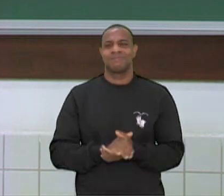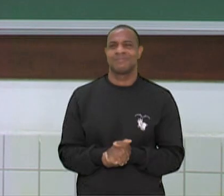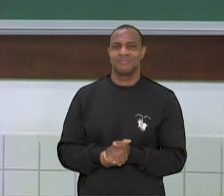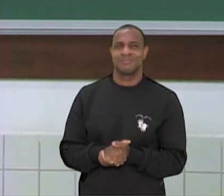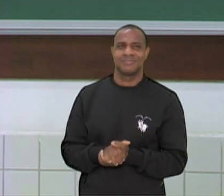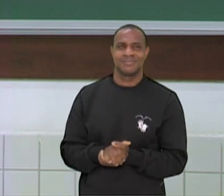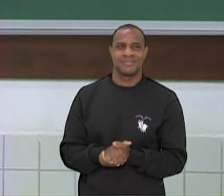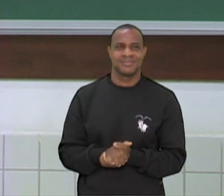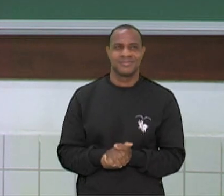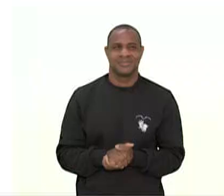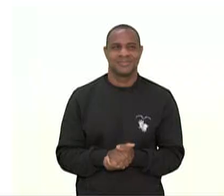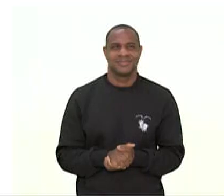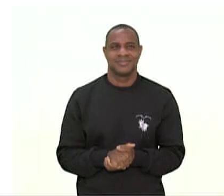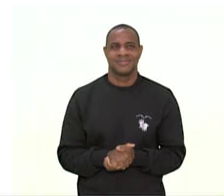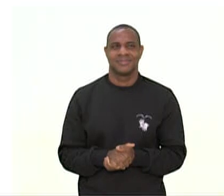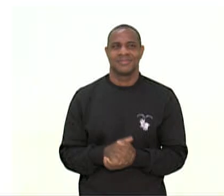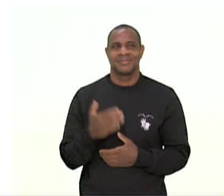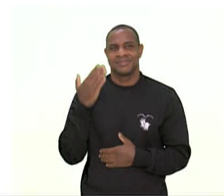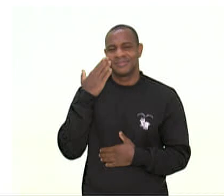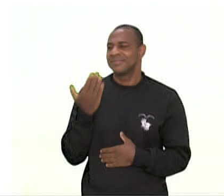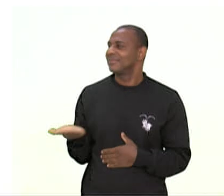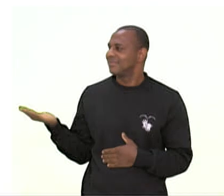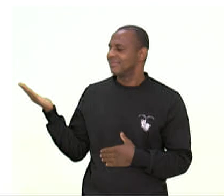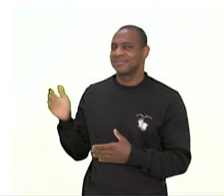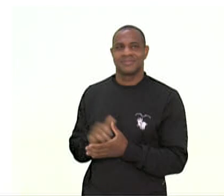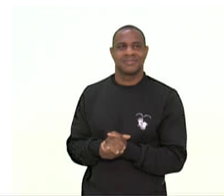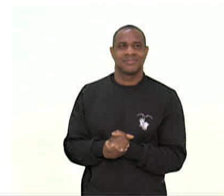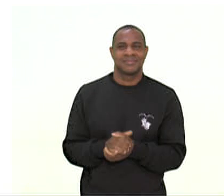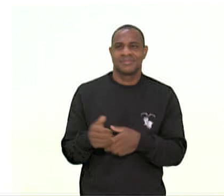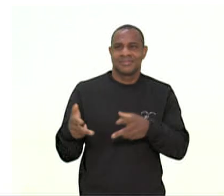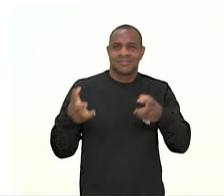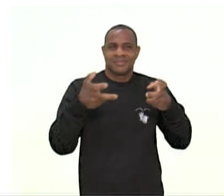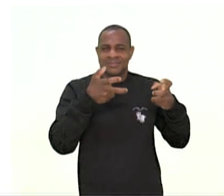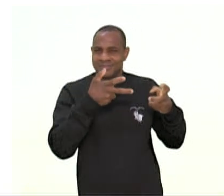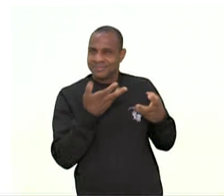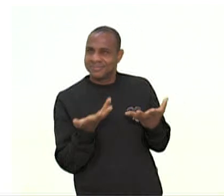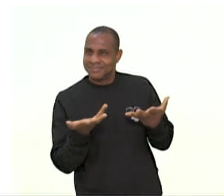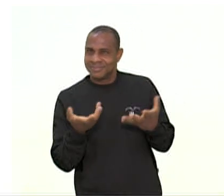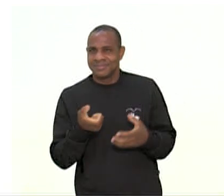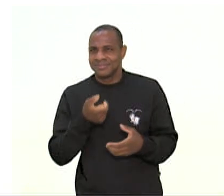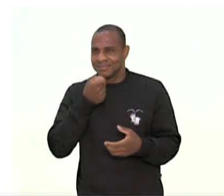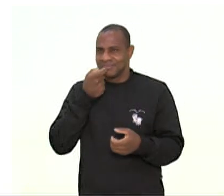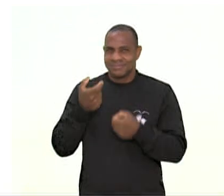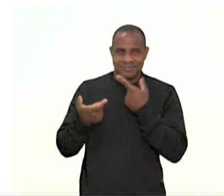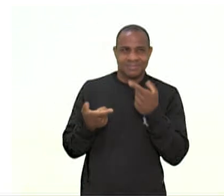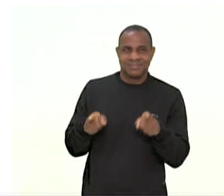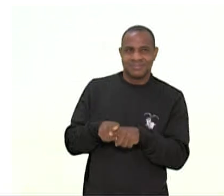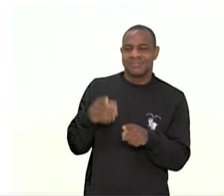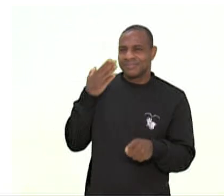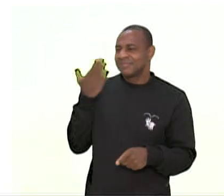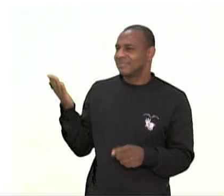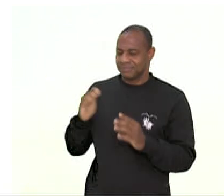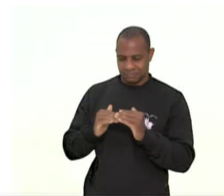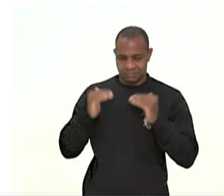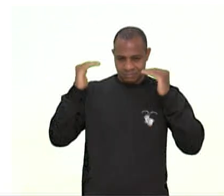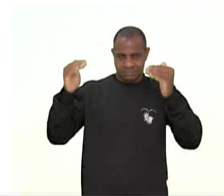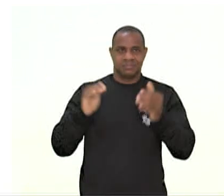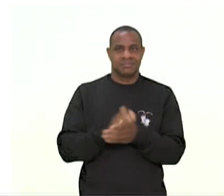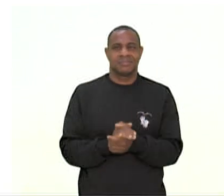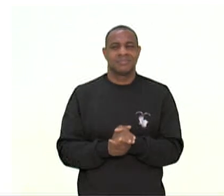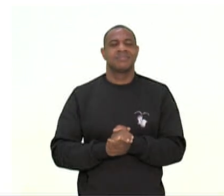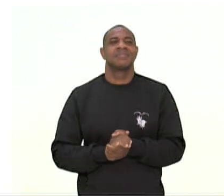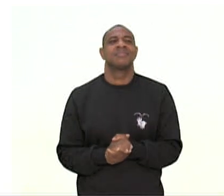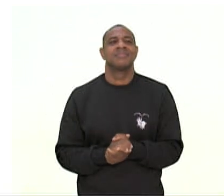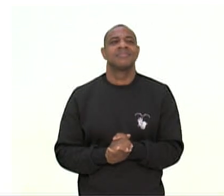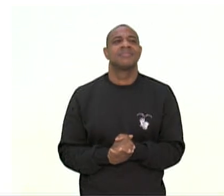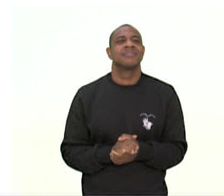conferir? Olha lá. O humor consiste na percepção, então, né, de uma certa superioridade em relação à atual namorada do